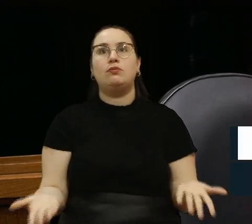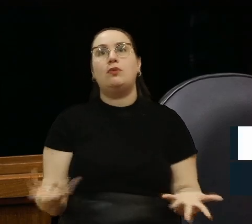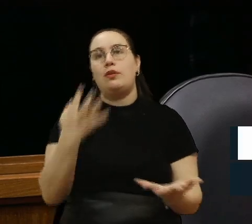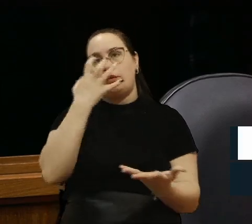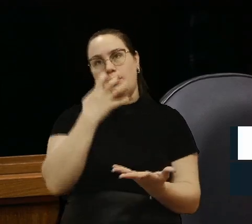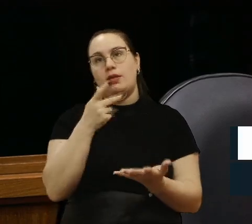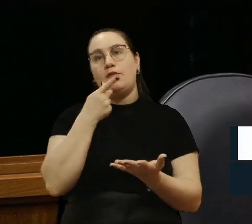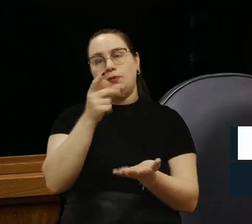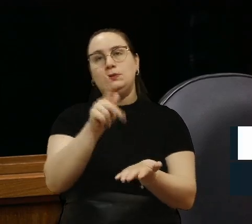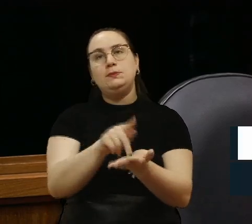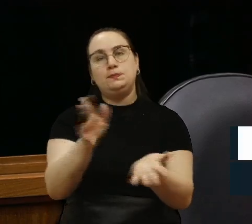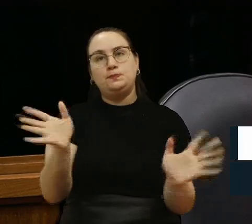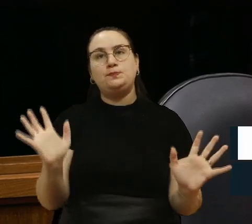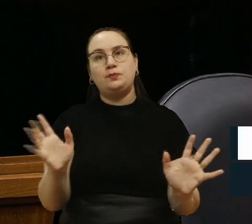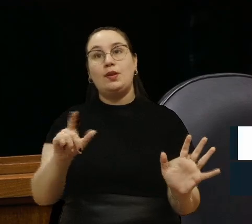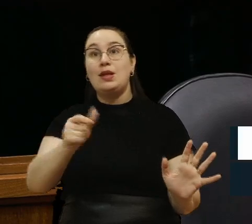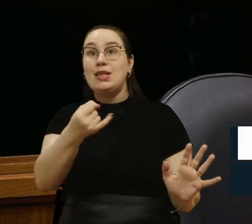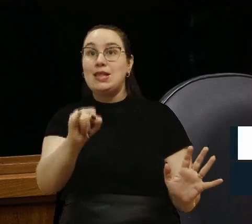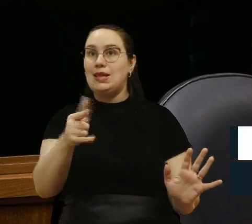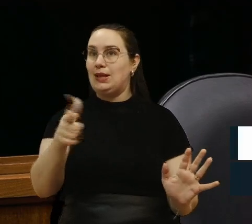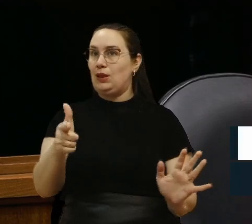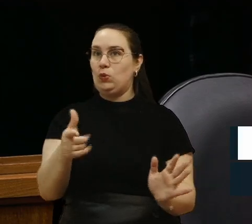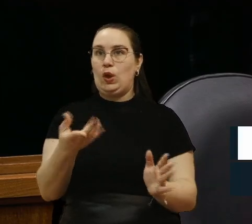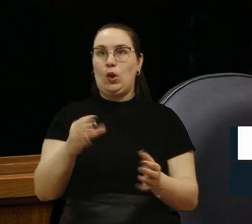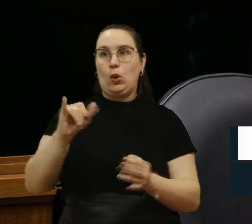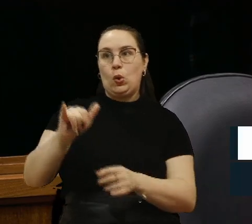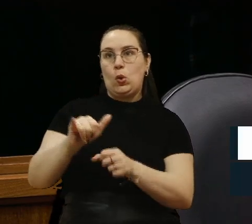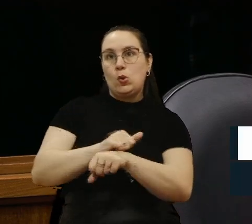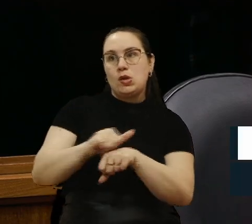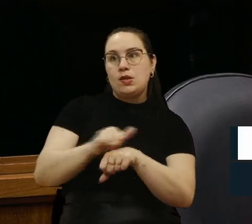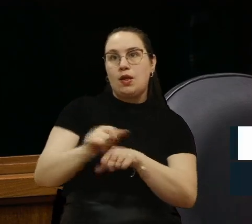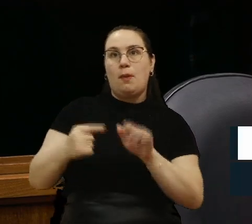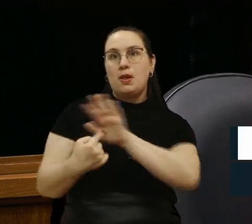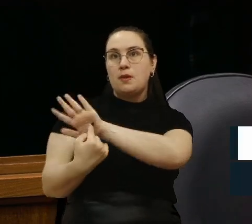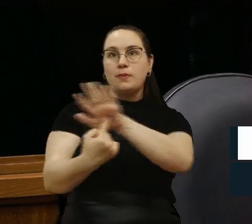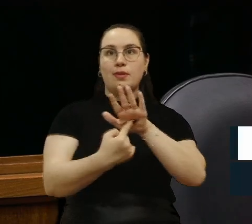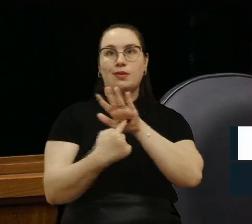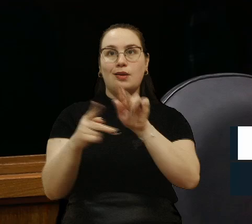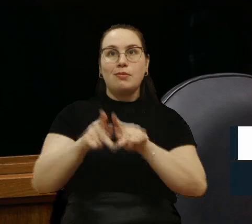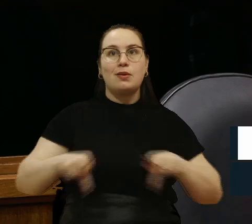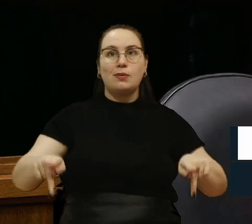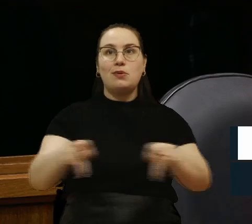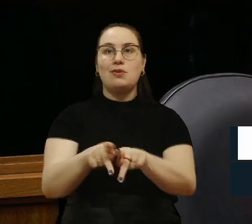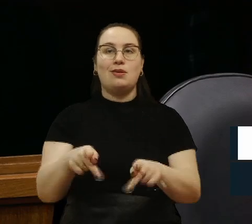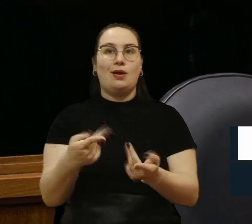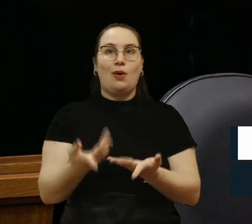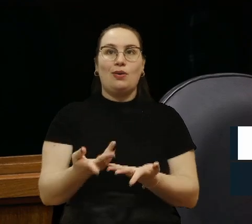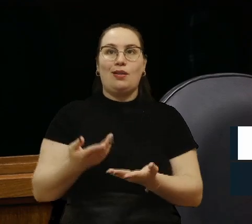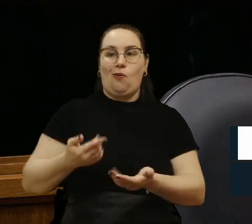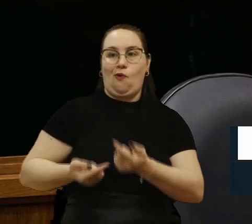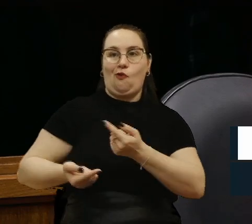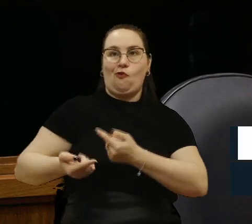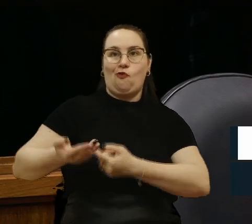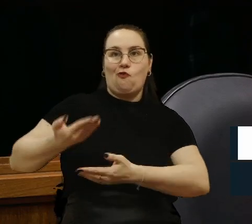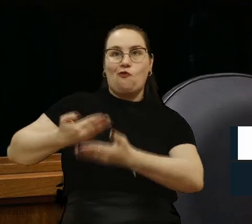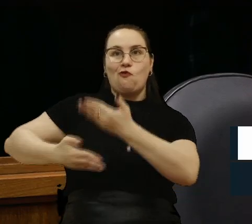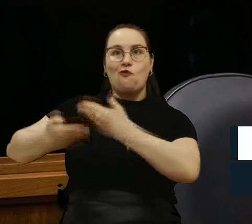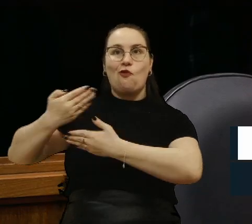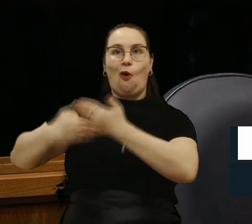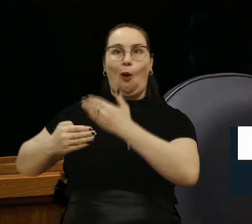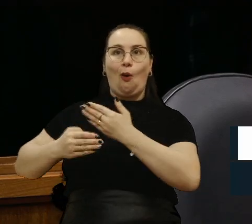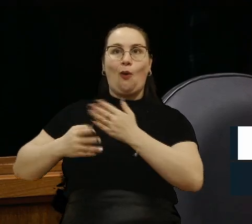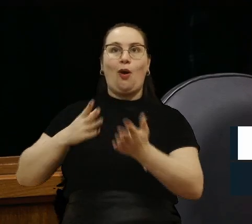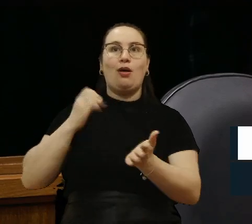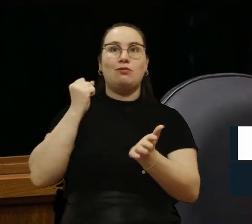sinceramente, se não tem outras alternativas para apresentar para a população, que não seja o retrocesso, né, a diminuição